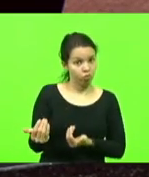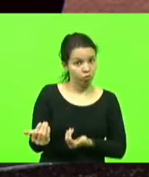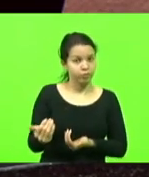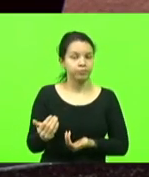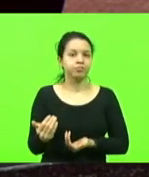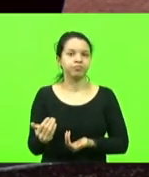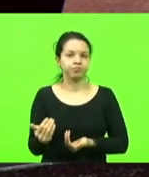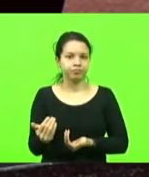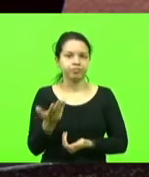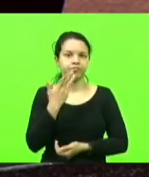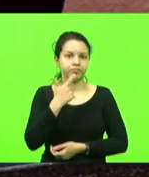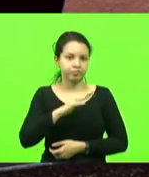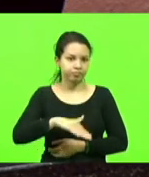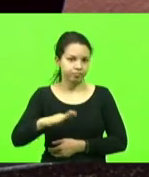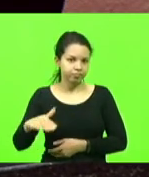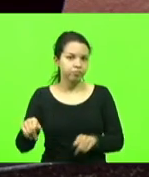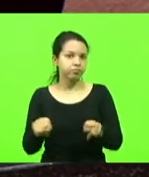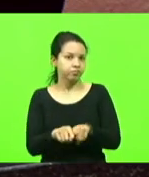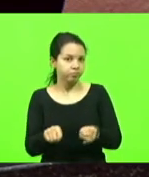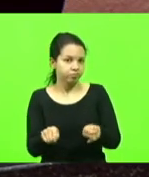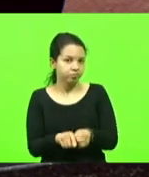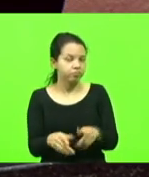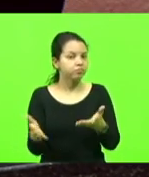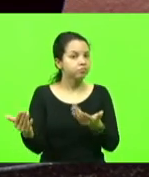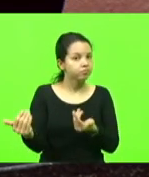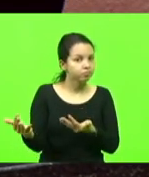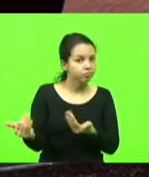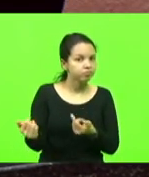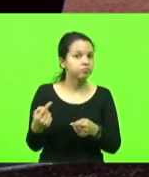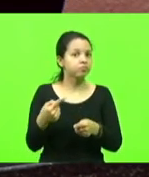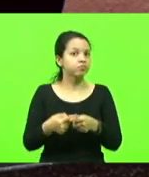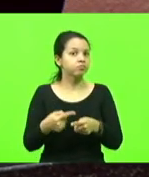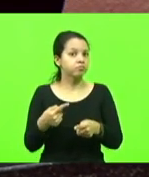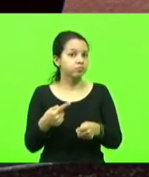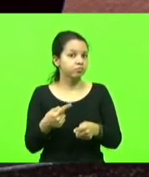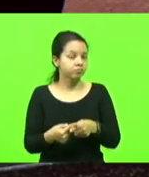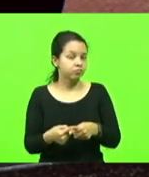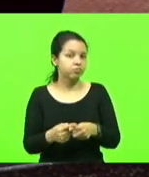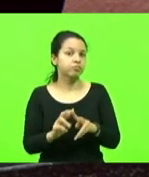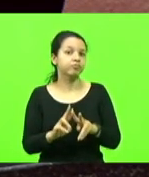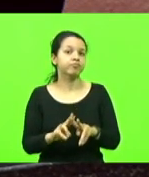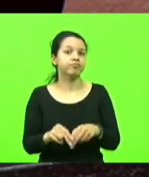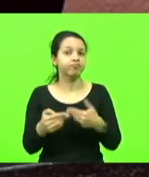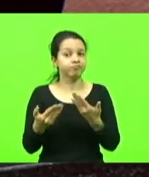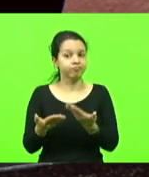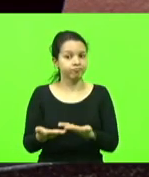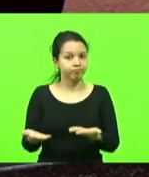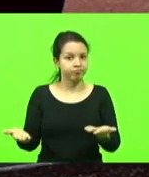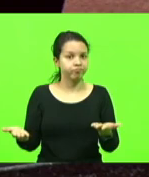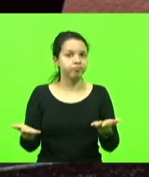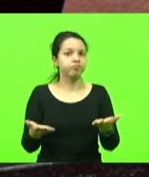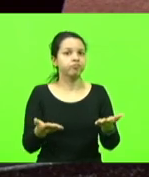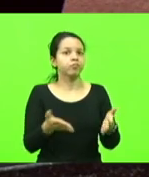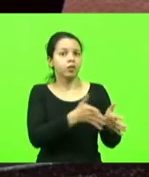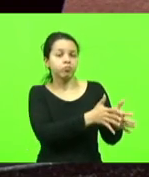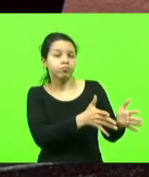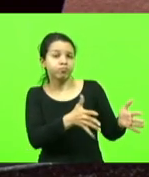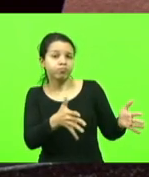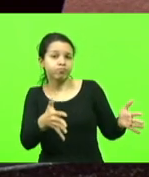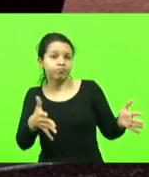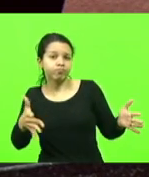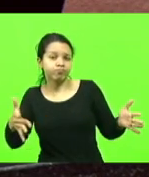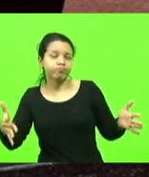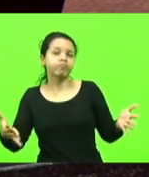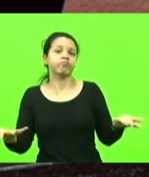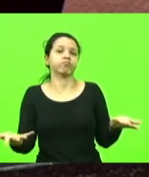das nossas crianças também, e adolescentes, por conta desse longo período de ausência de